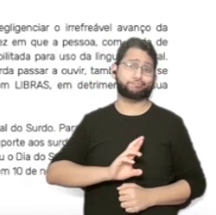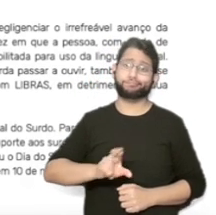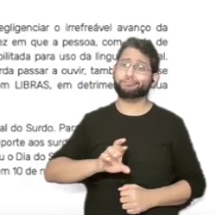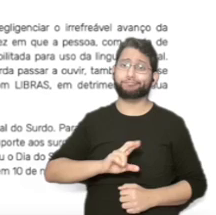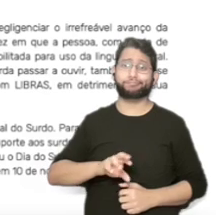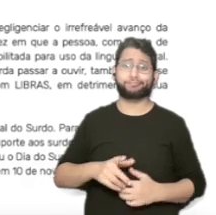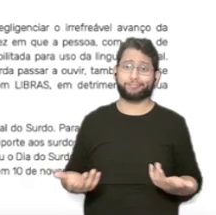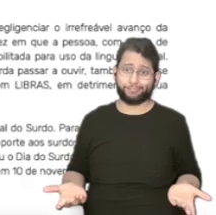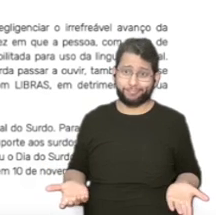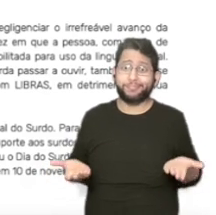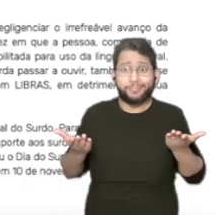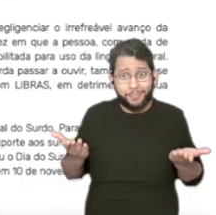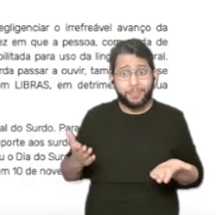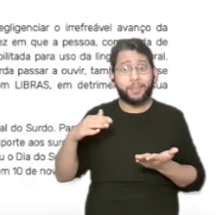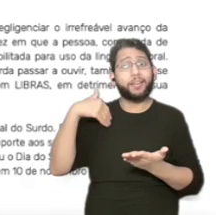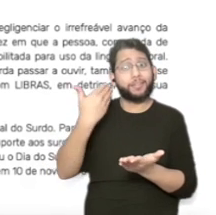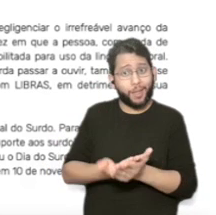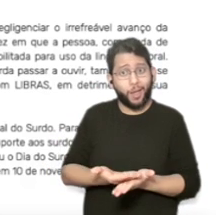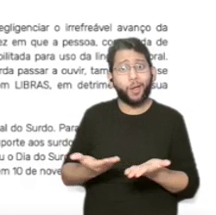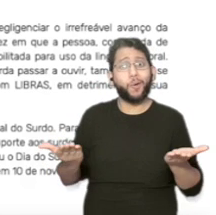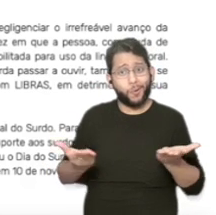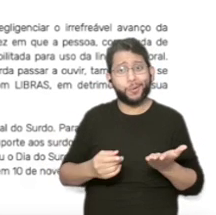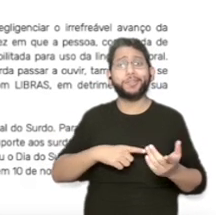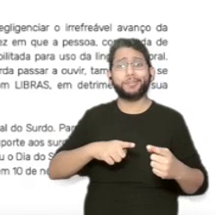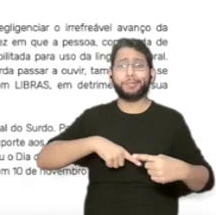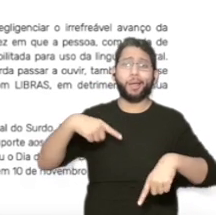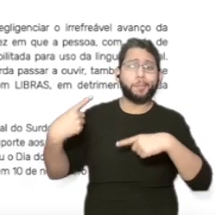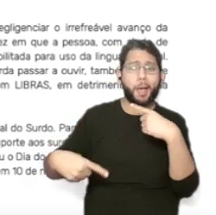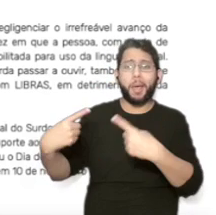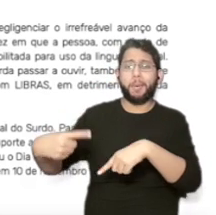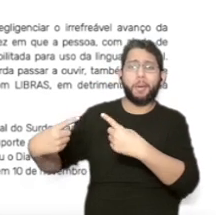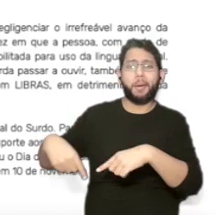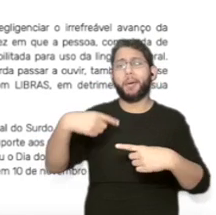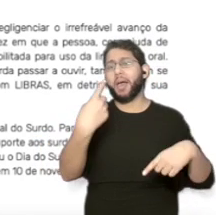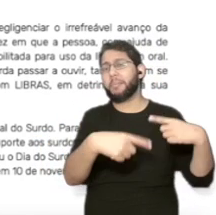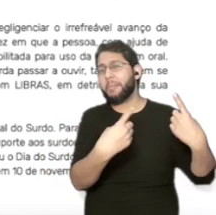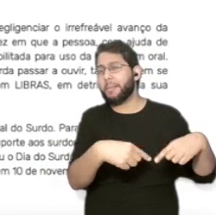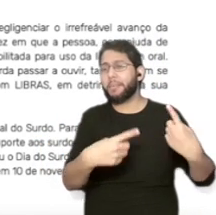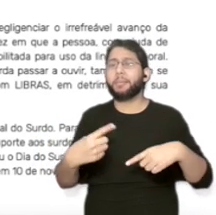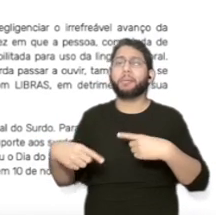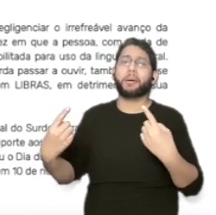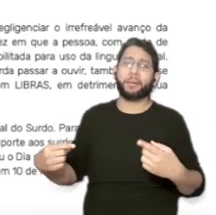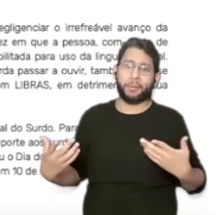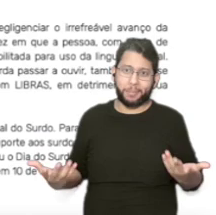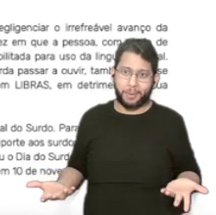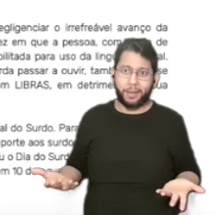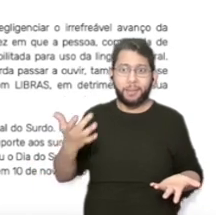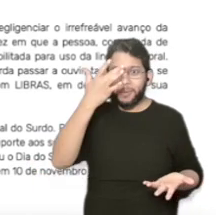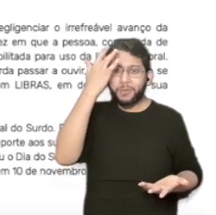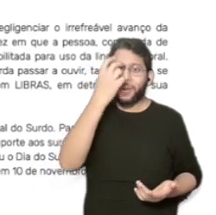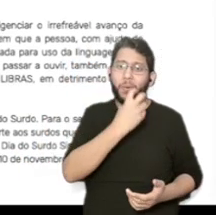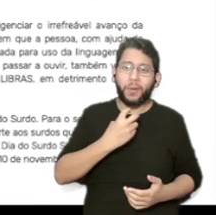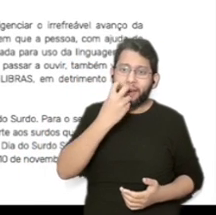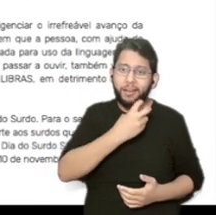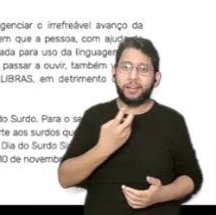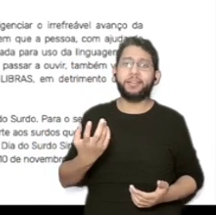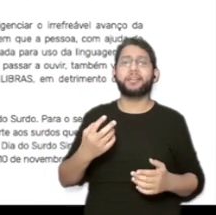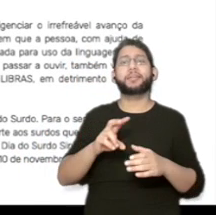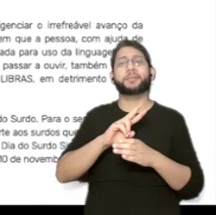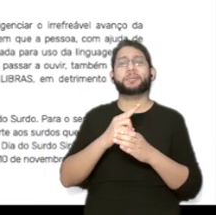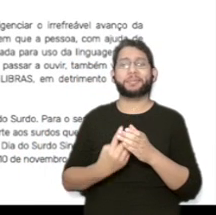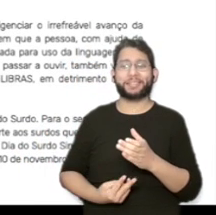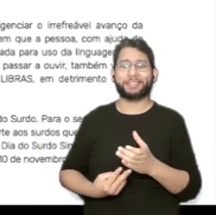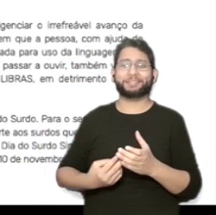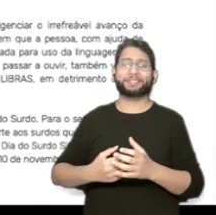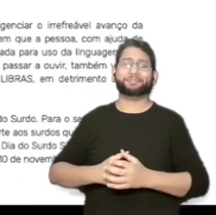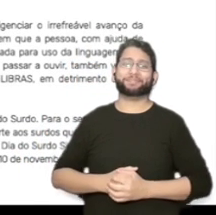melhor educação, enfim, e a gente ainda continua, então, com o debate entre oralistas